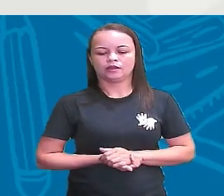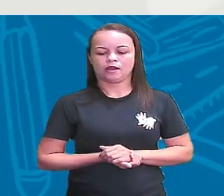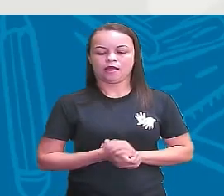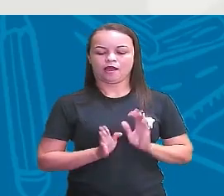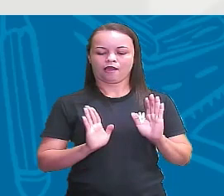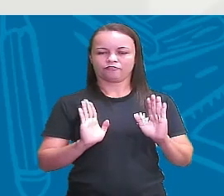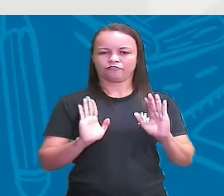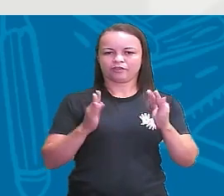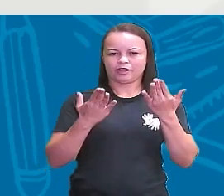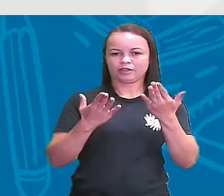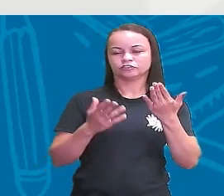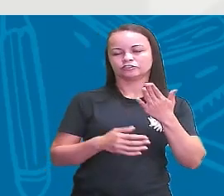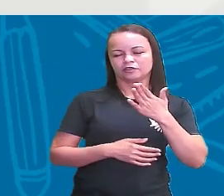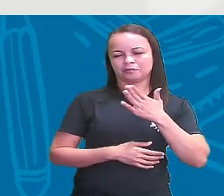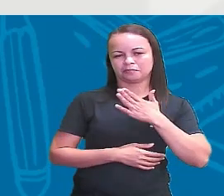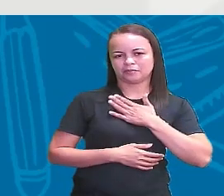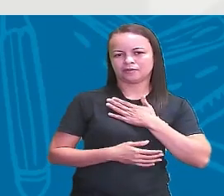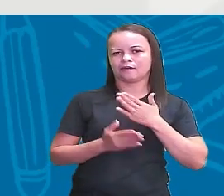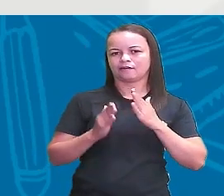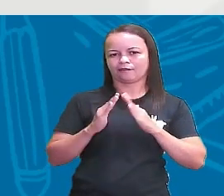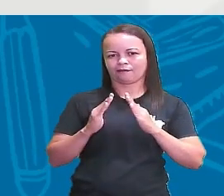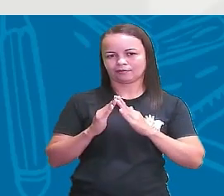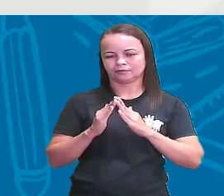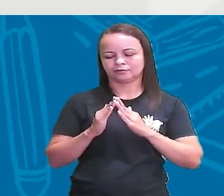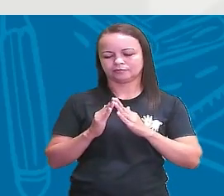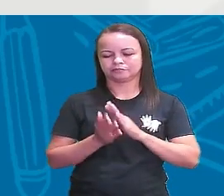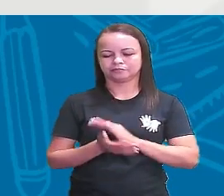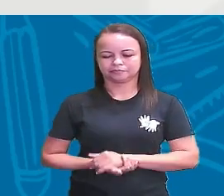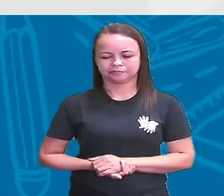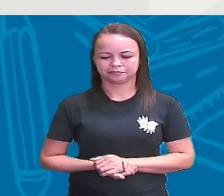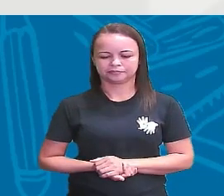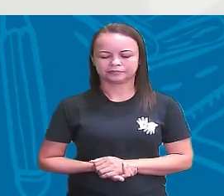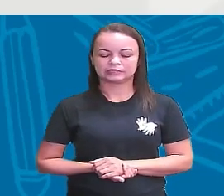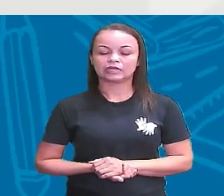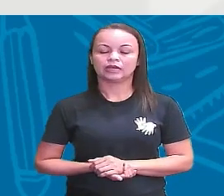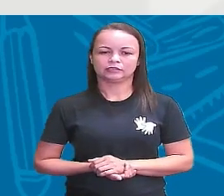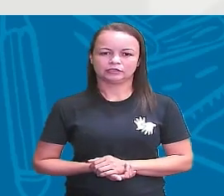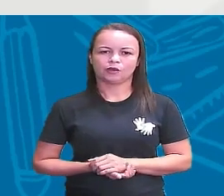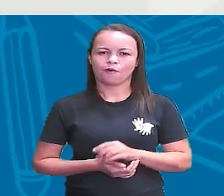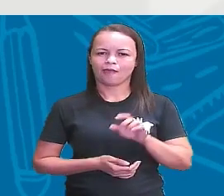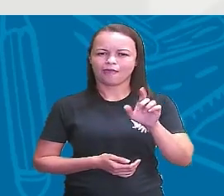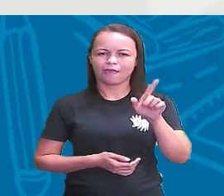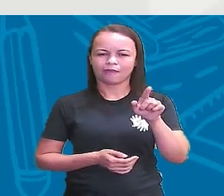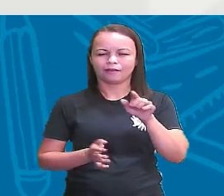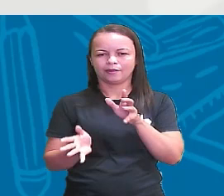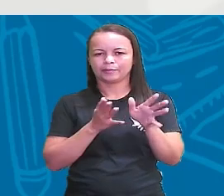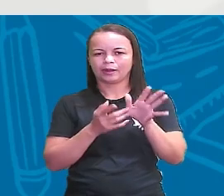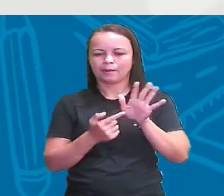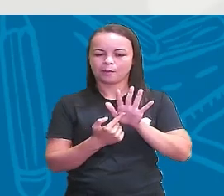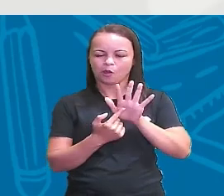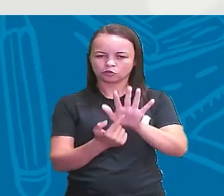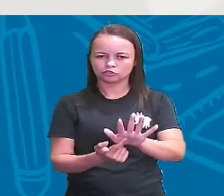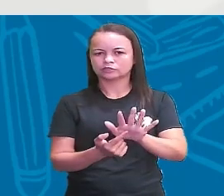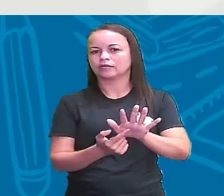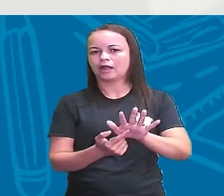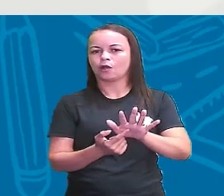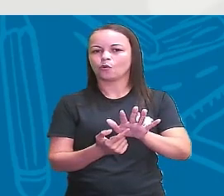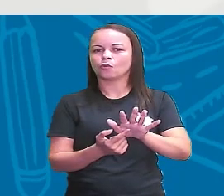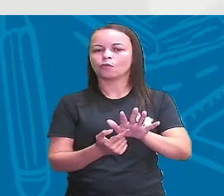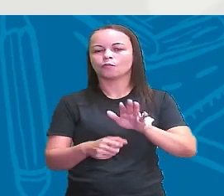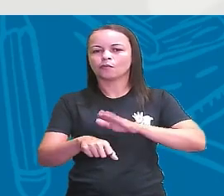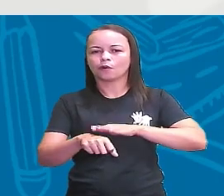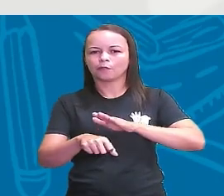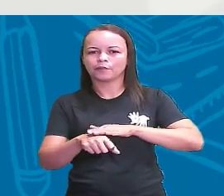fiesta es en mi casa. Então, é para indicar aquele momento do